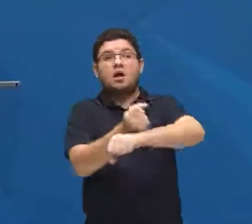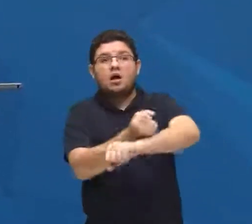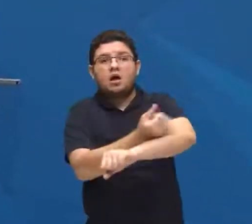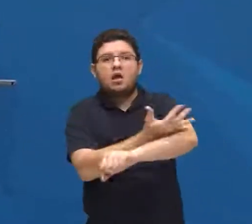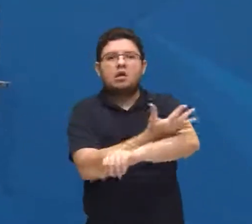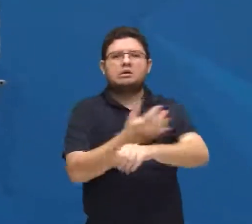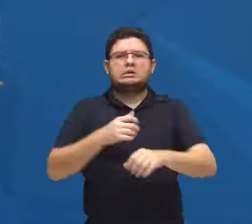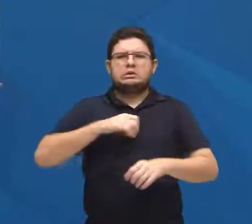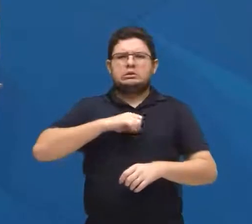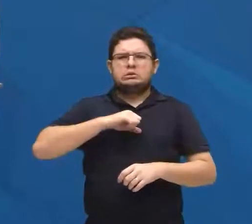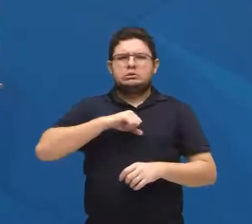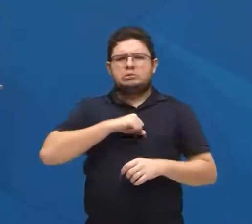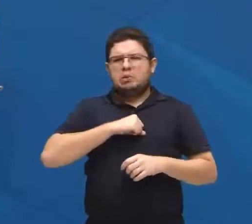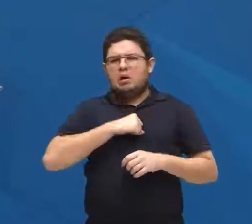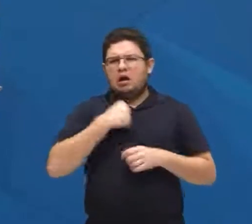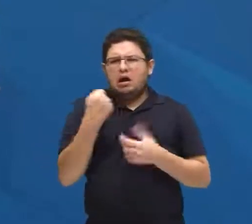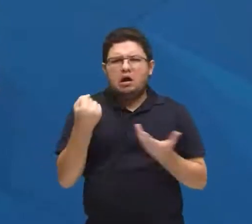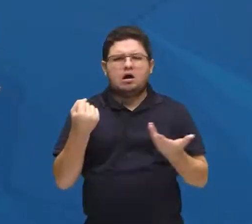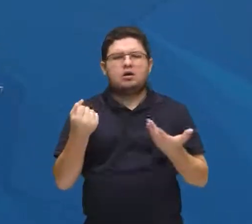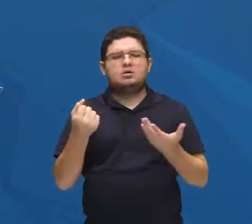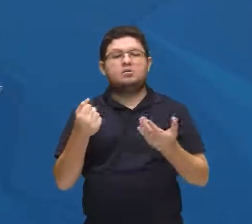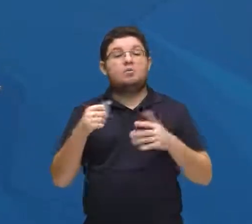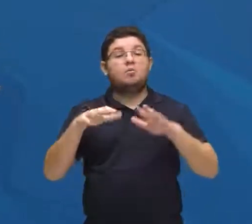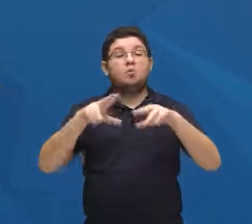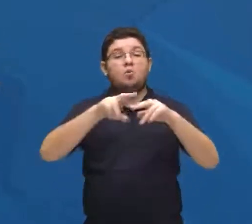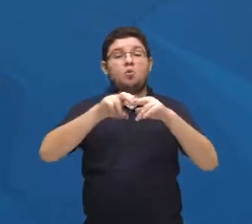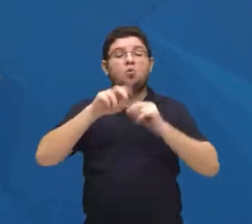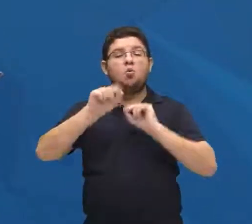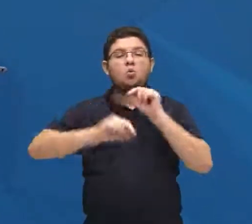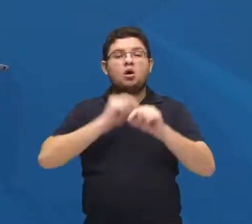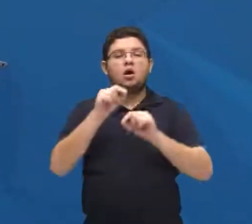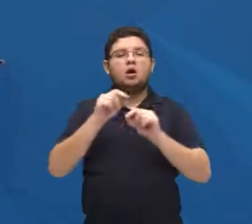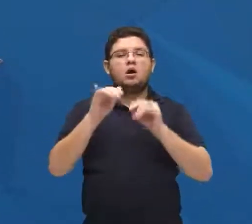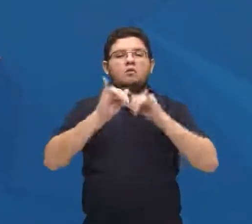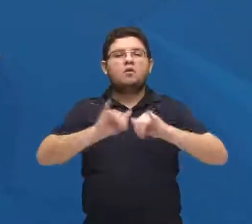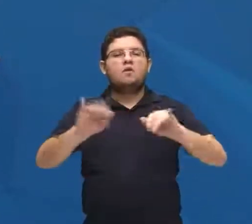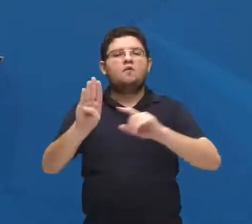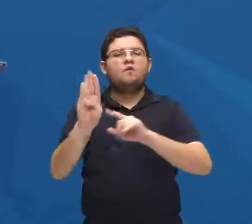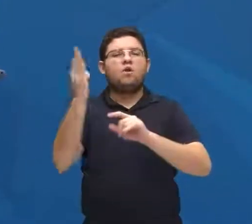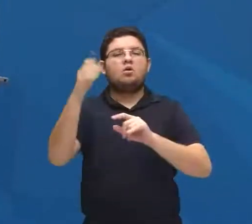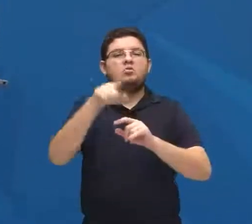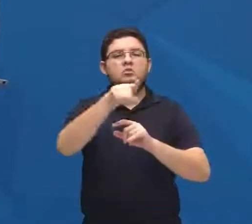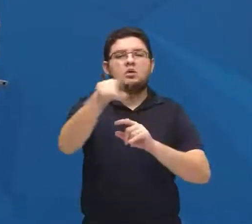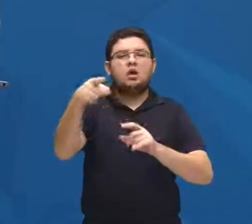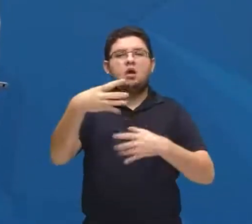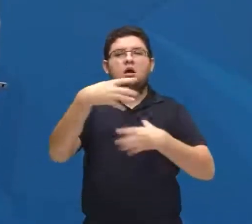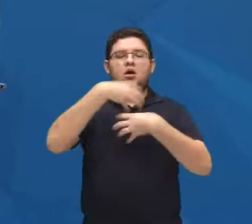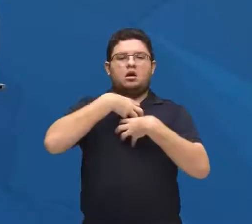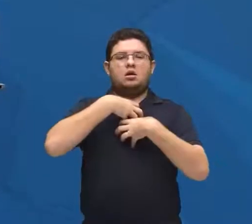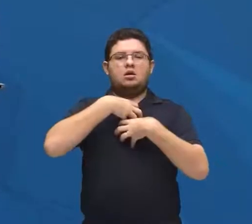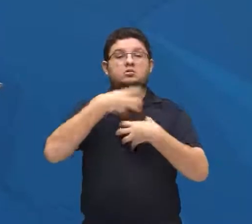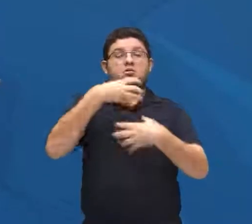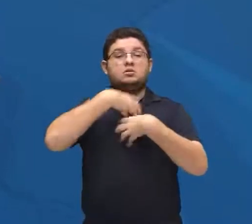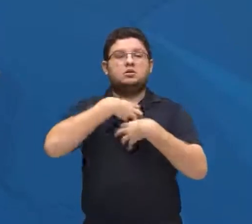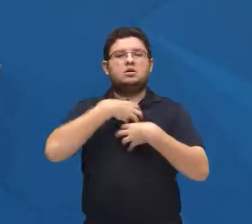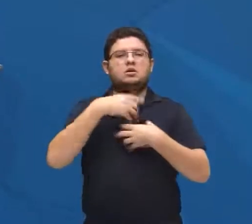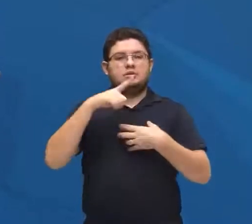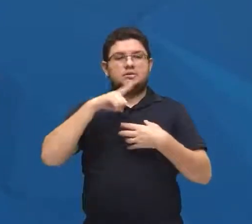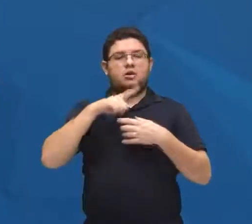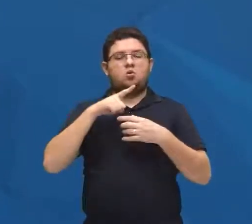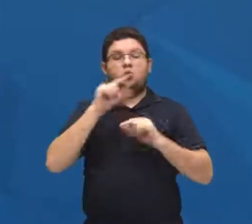porque as fake news, elas tentam mexer com a sua emoção. Ela traz uma linguagem